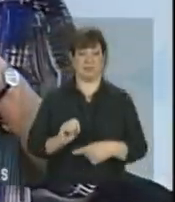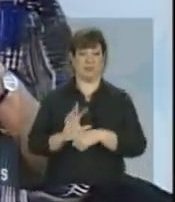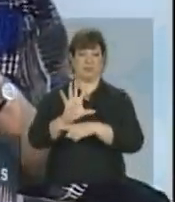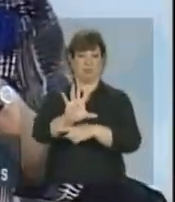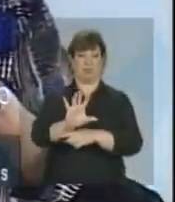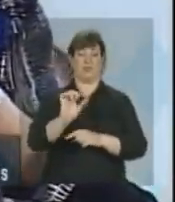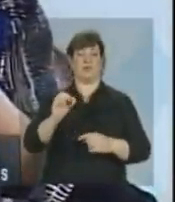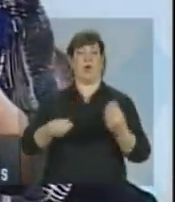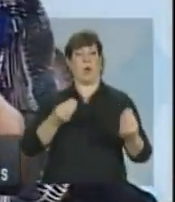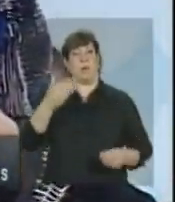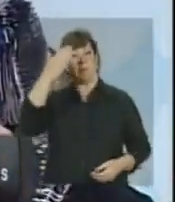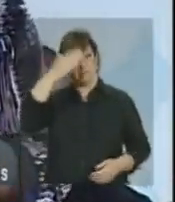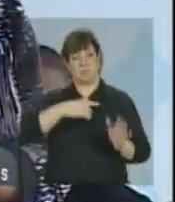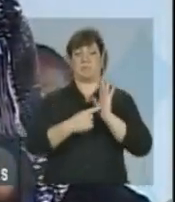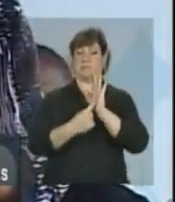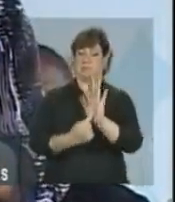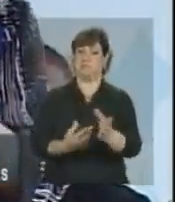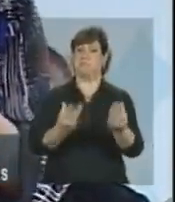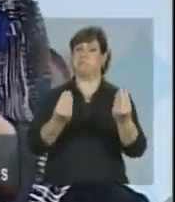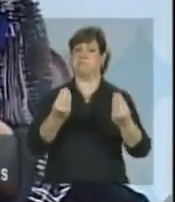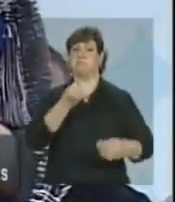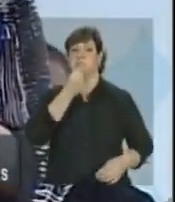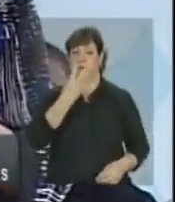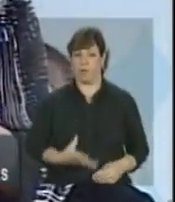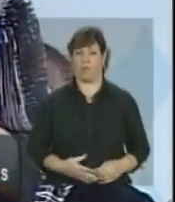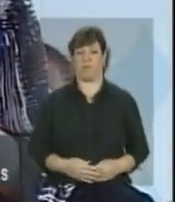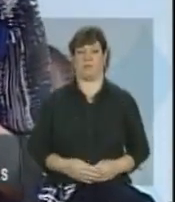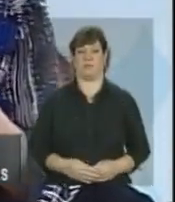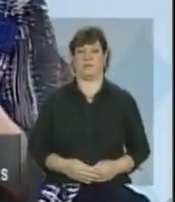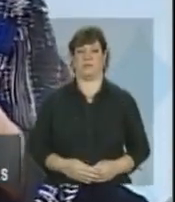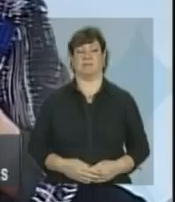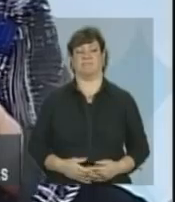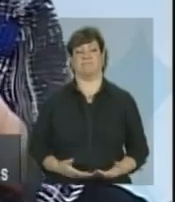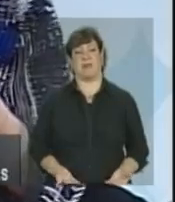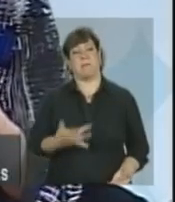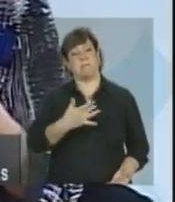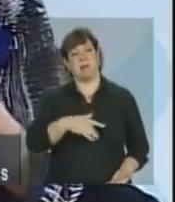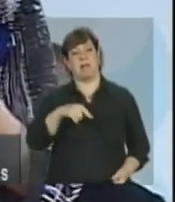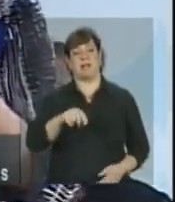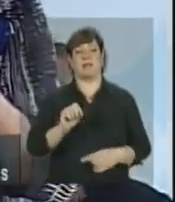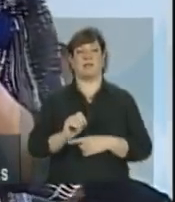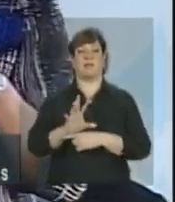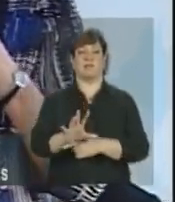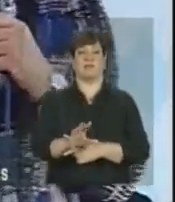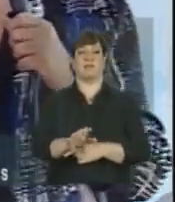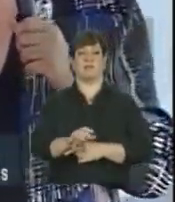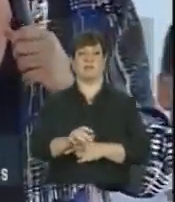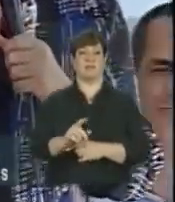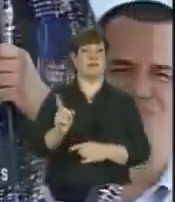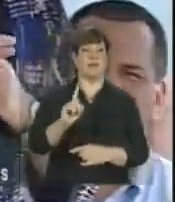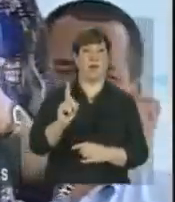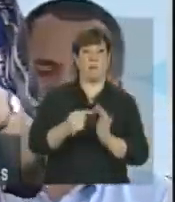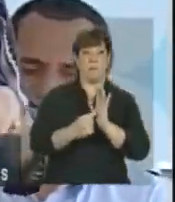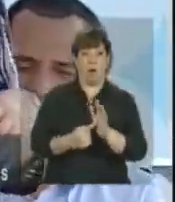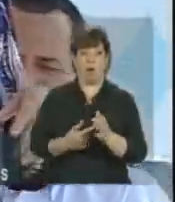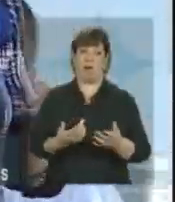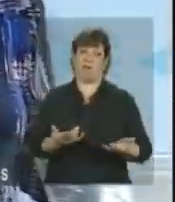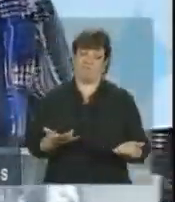que se provou muito bom, era uma pena que esse vídeo não fosse exibido.